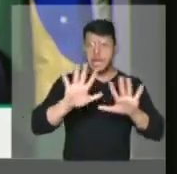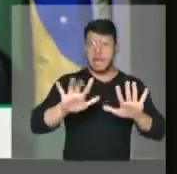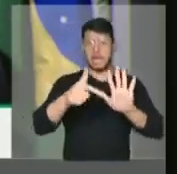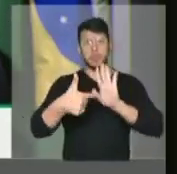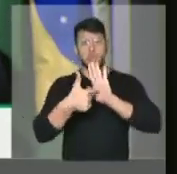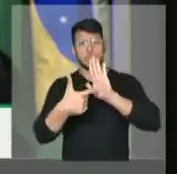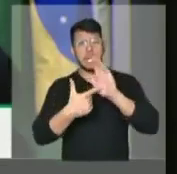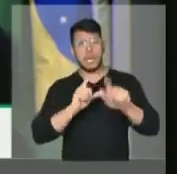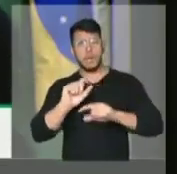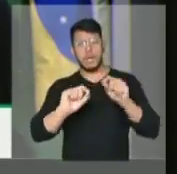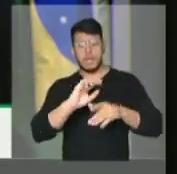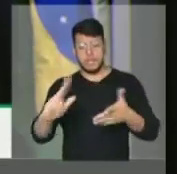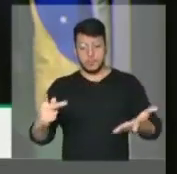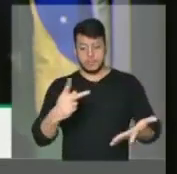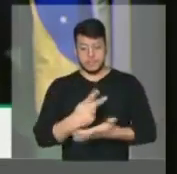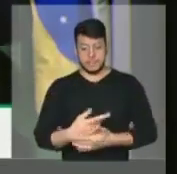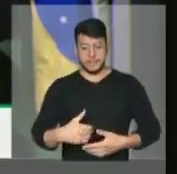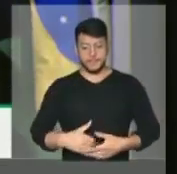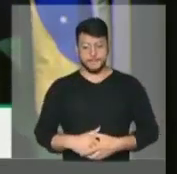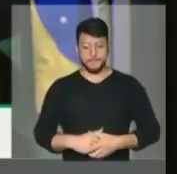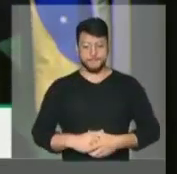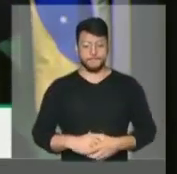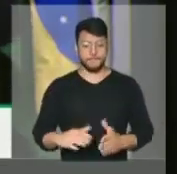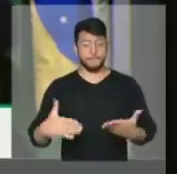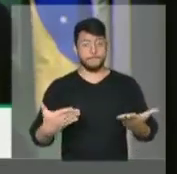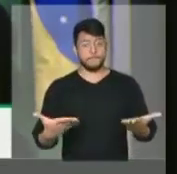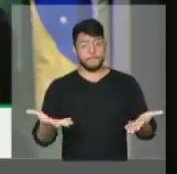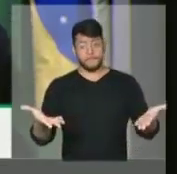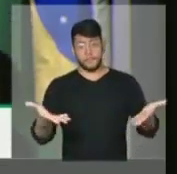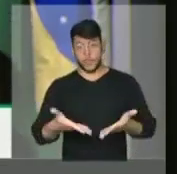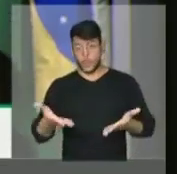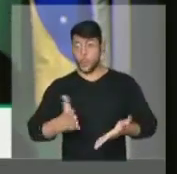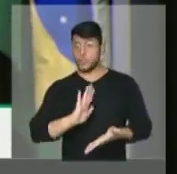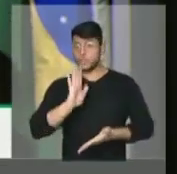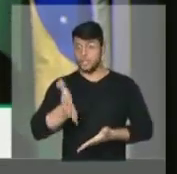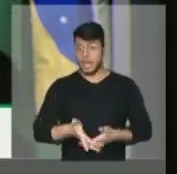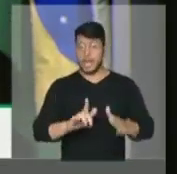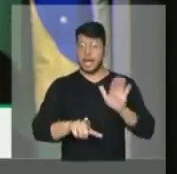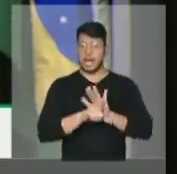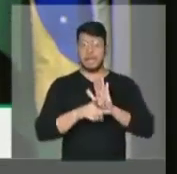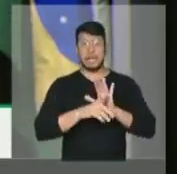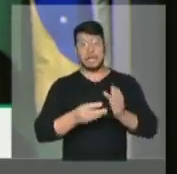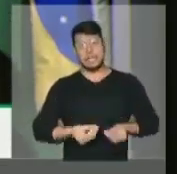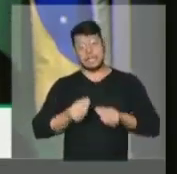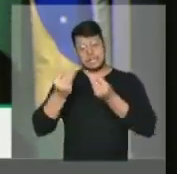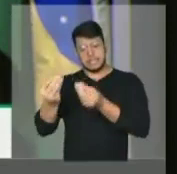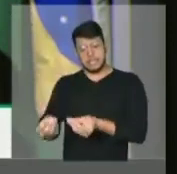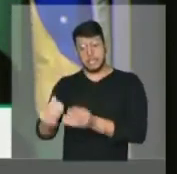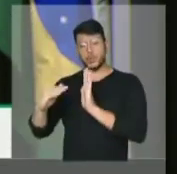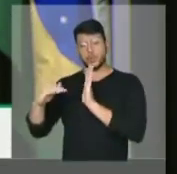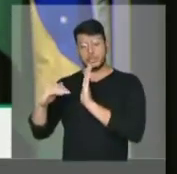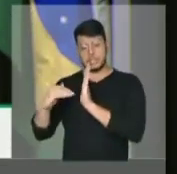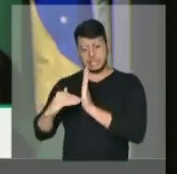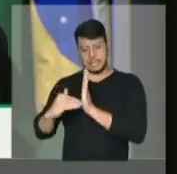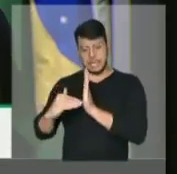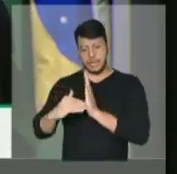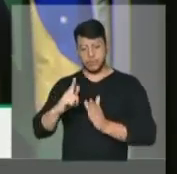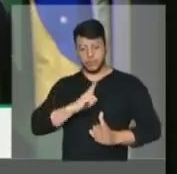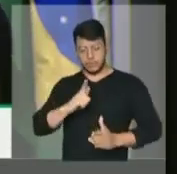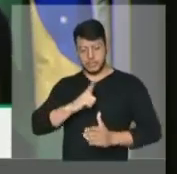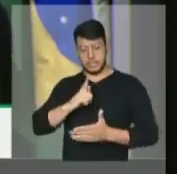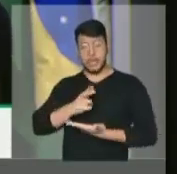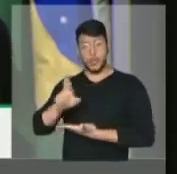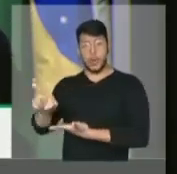maior agilidade, e que hoje encontra-se no Senado Federal, sob a relatoria